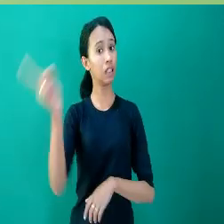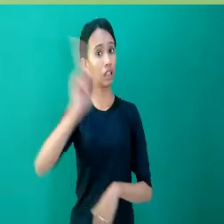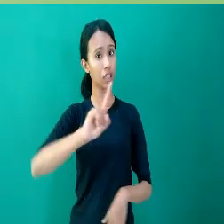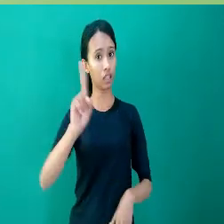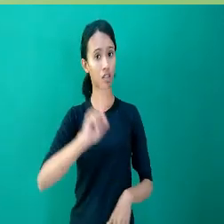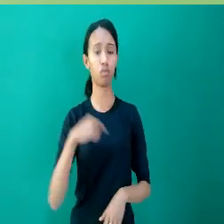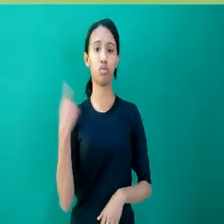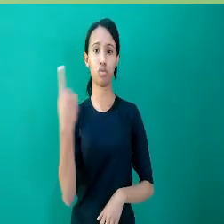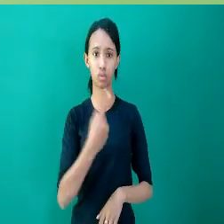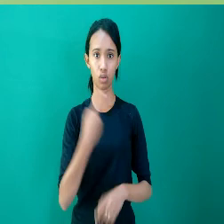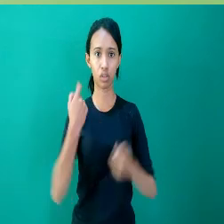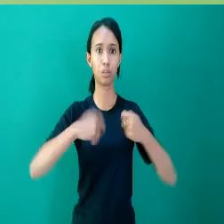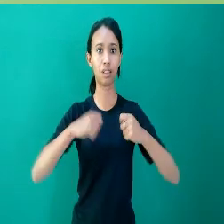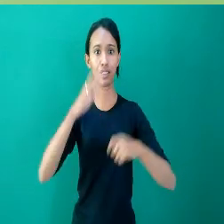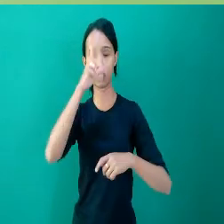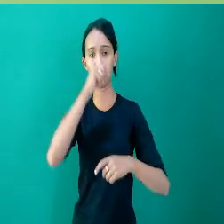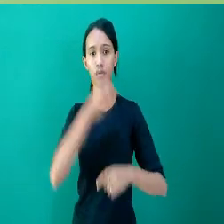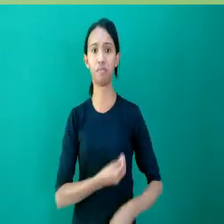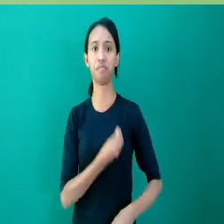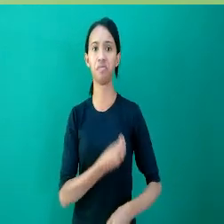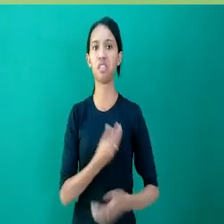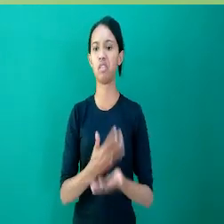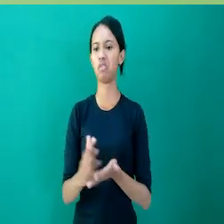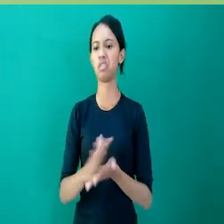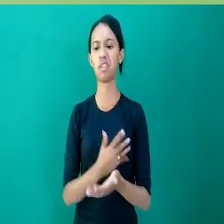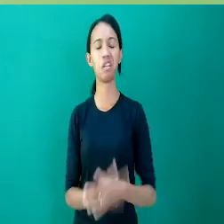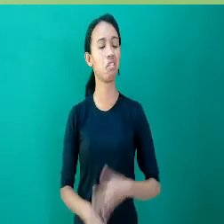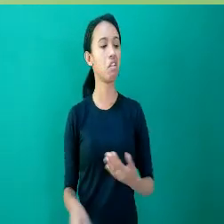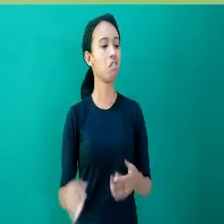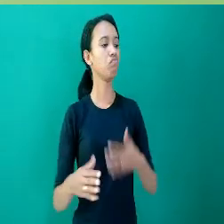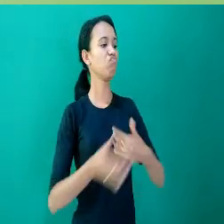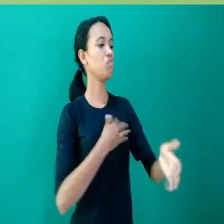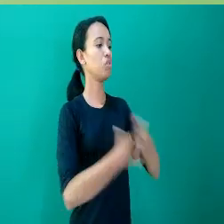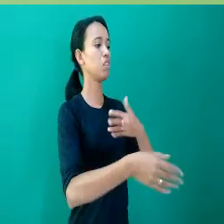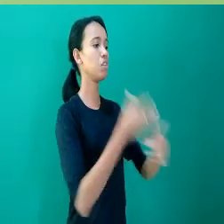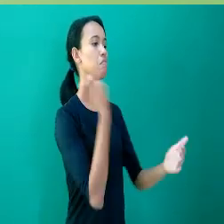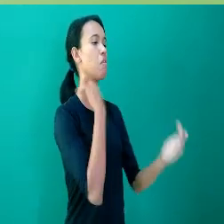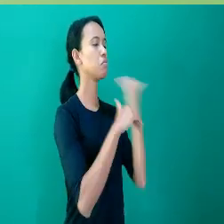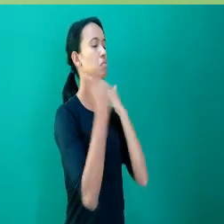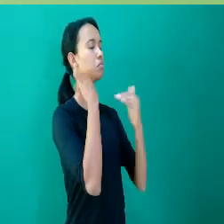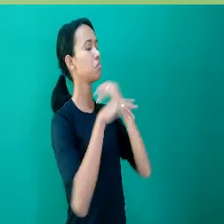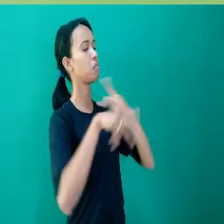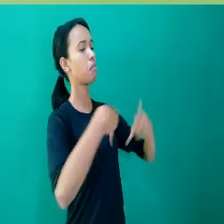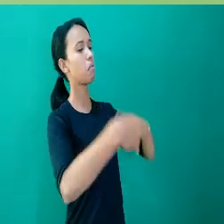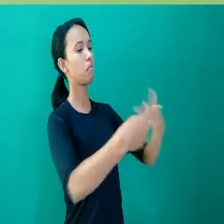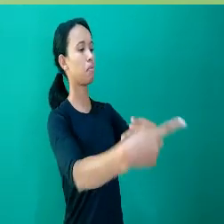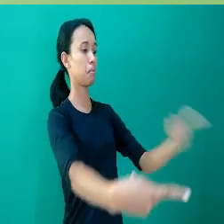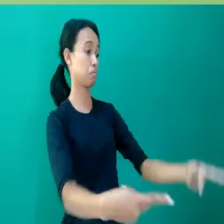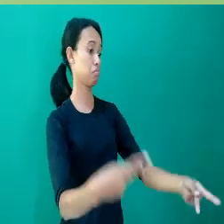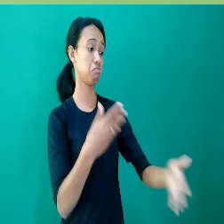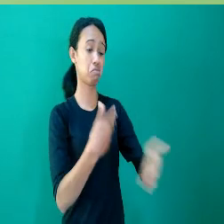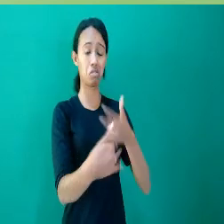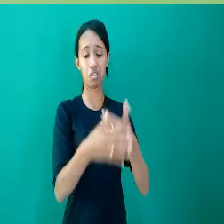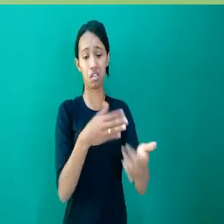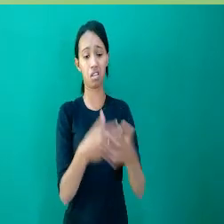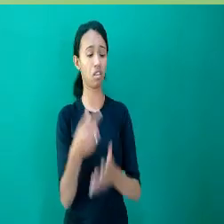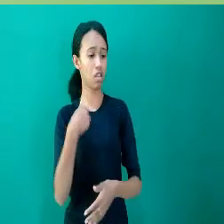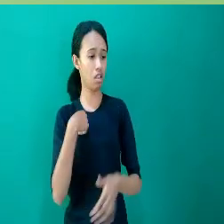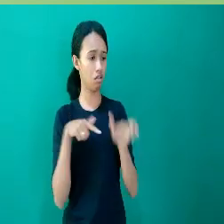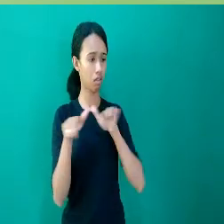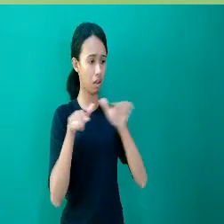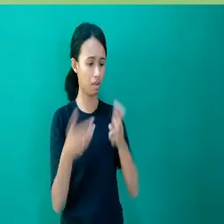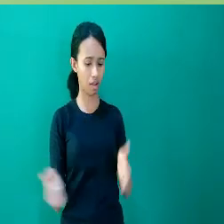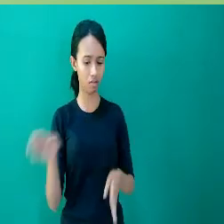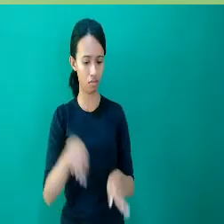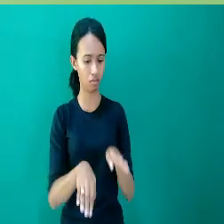não estão nem aí, né? Que pode ser tantas mortes, mil mortes, e daí que não são coveiros,